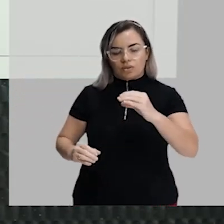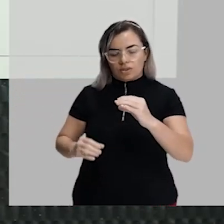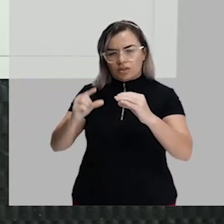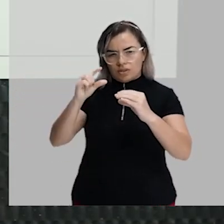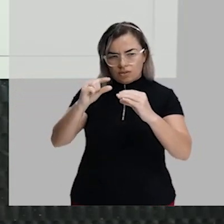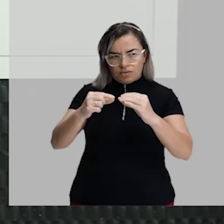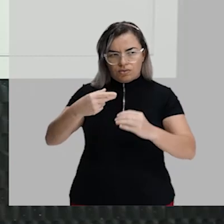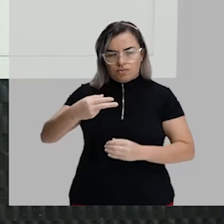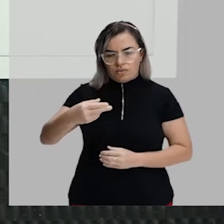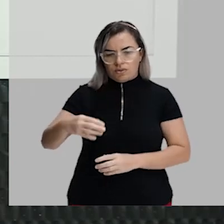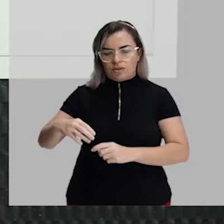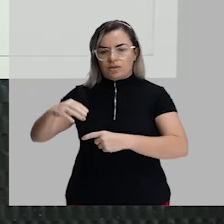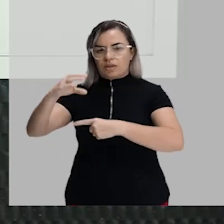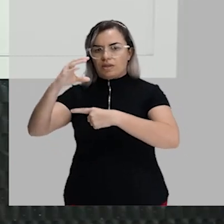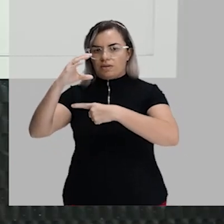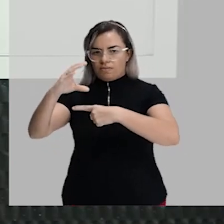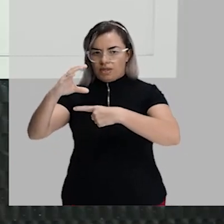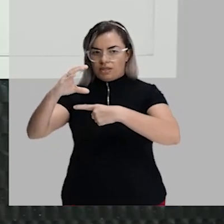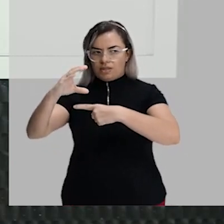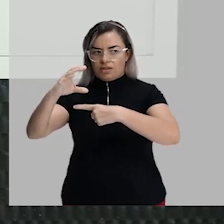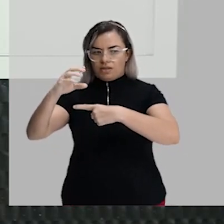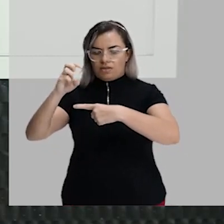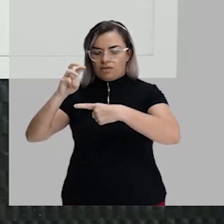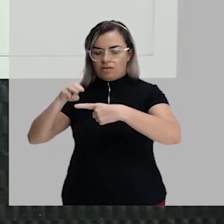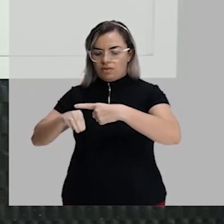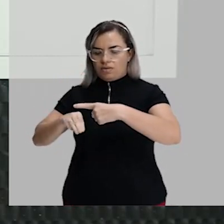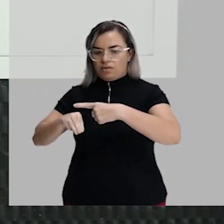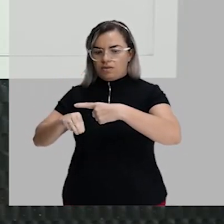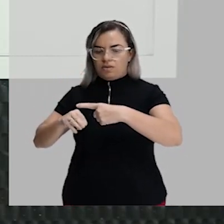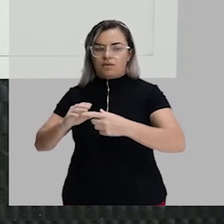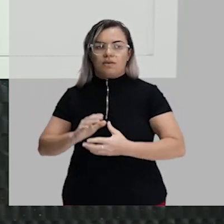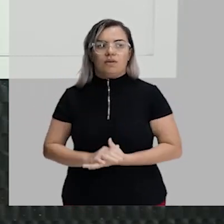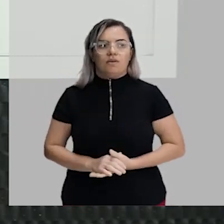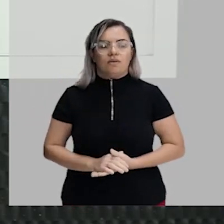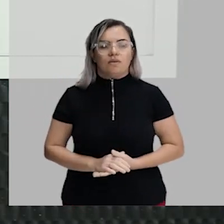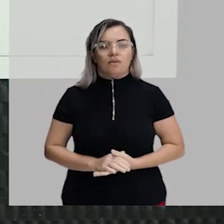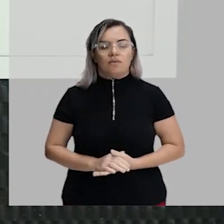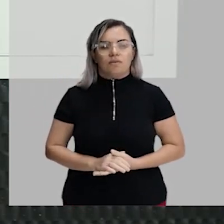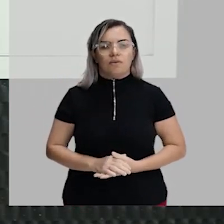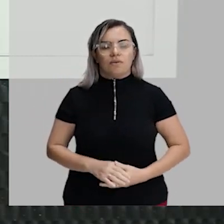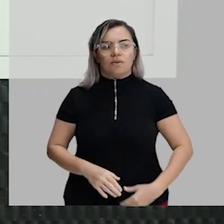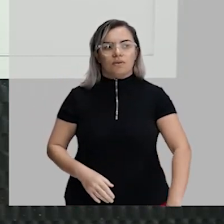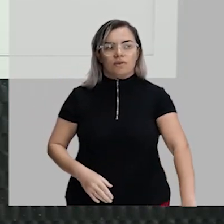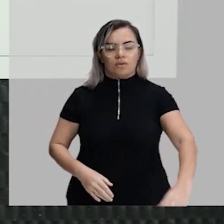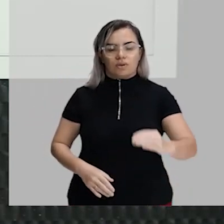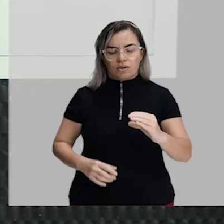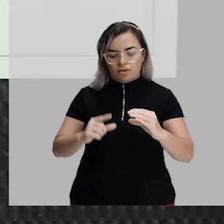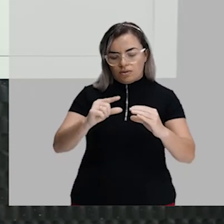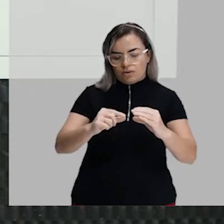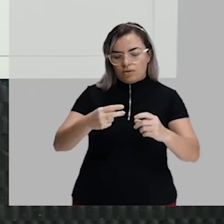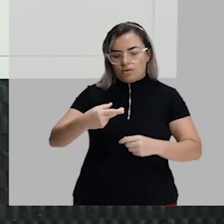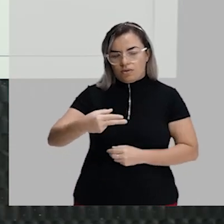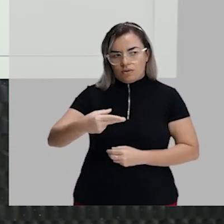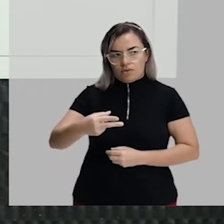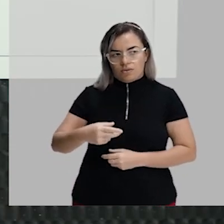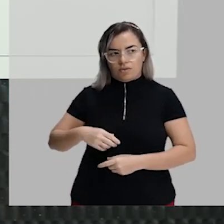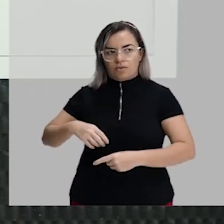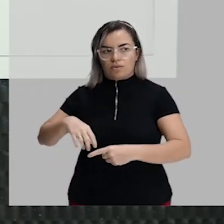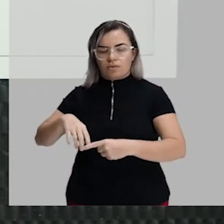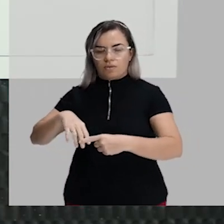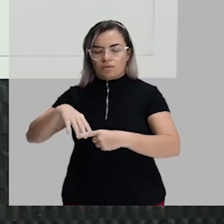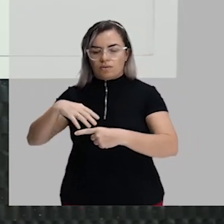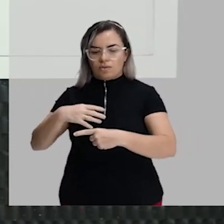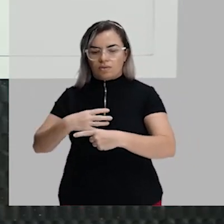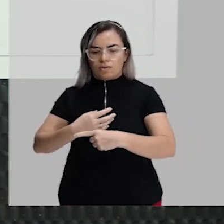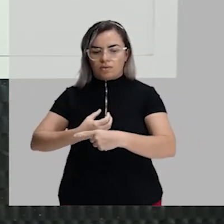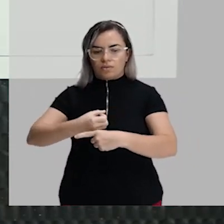massa. Tá ok? Então, o calor específico ele vai ser igual A capacidade térmica que nós encontramos